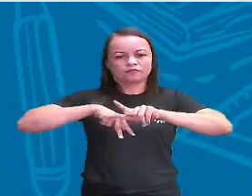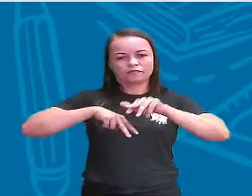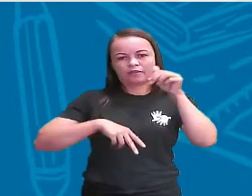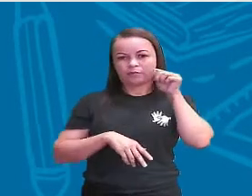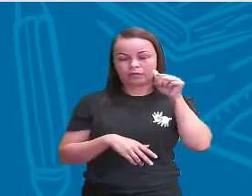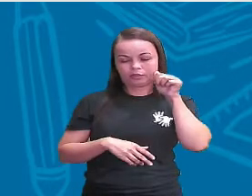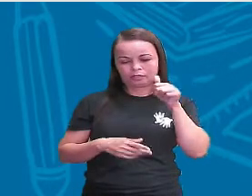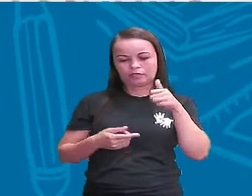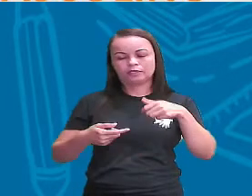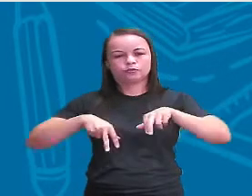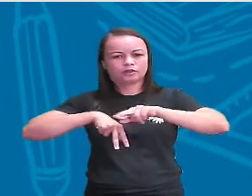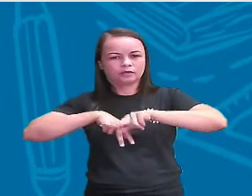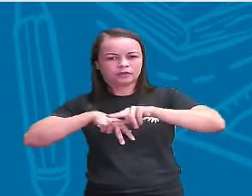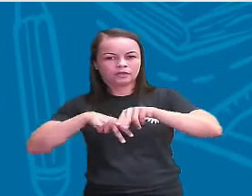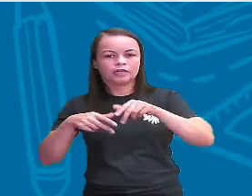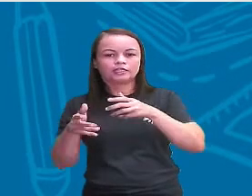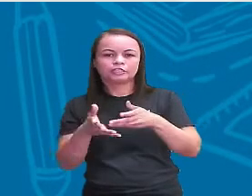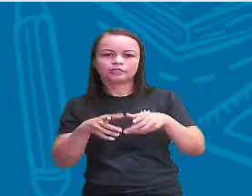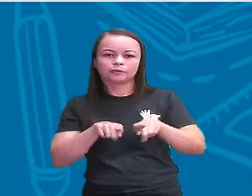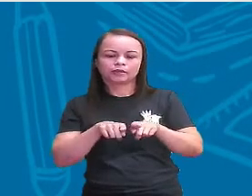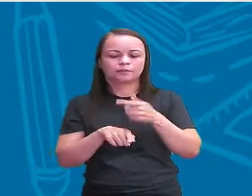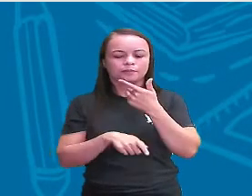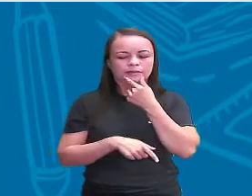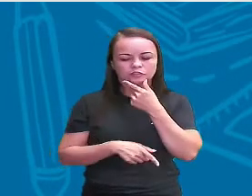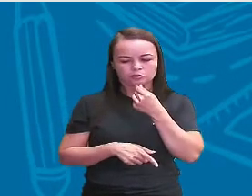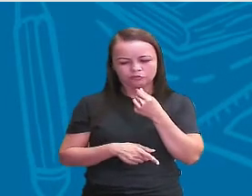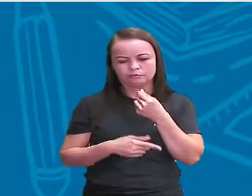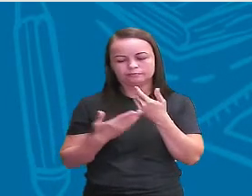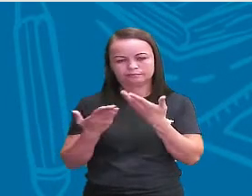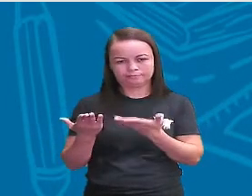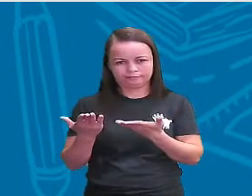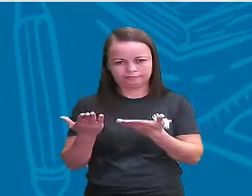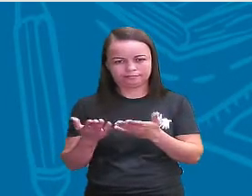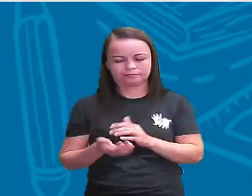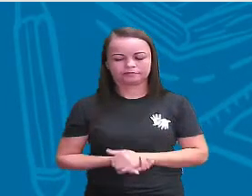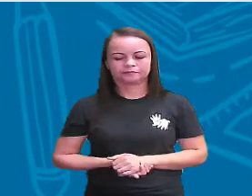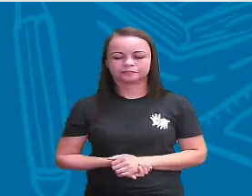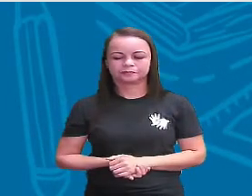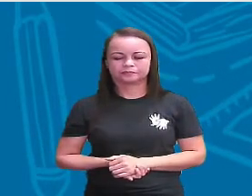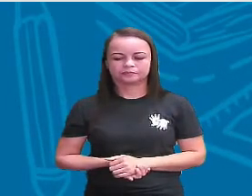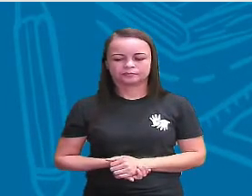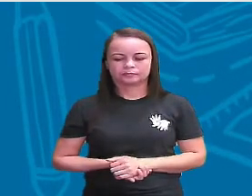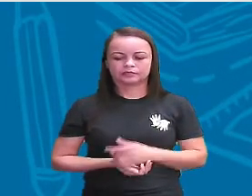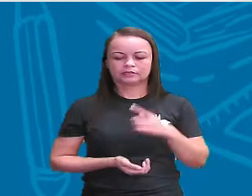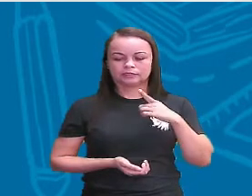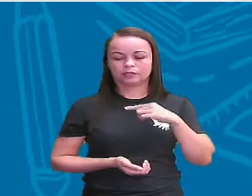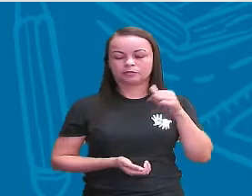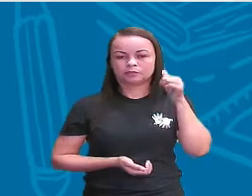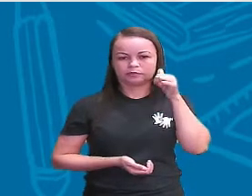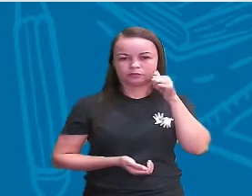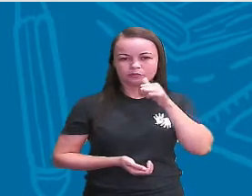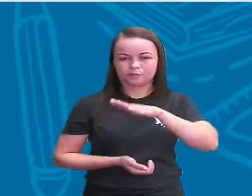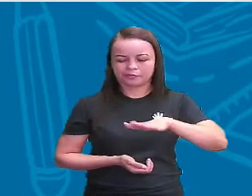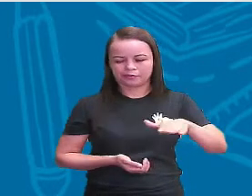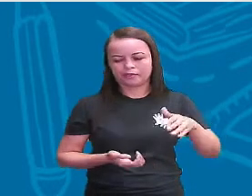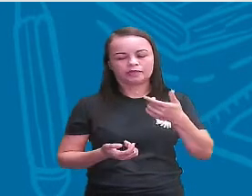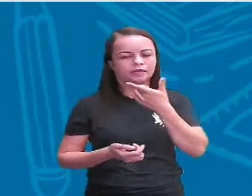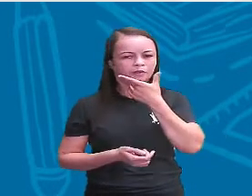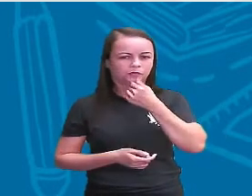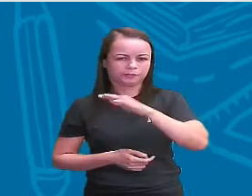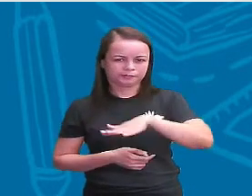feminino e masculino, que é o gênero. Então temos aí, ó, a menininha e o menino.